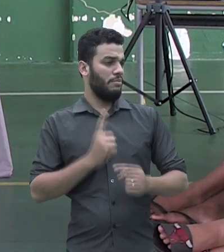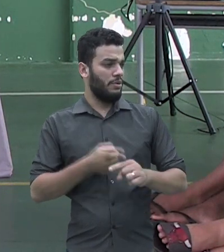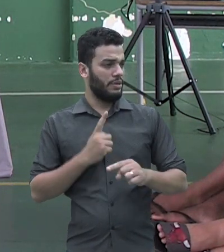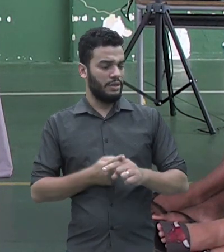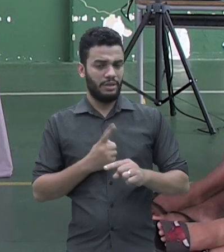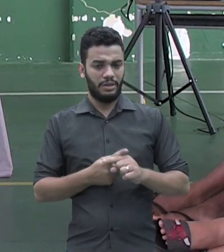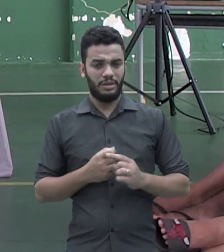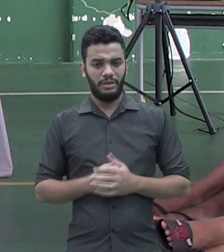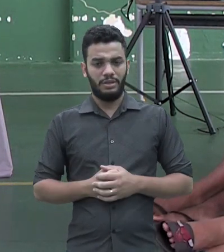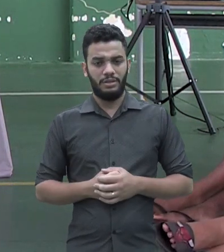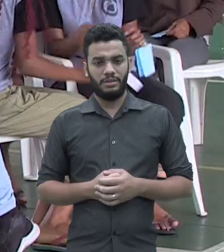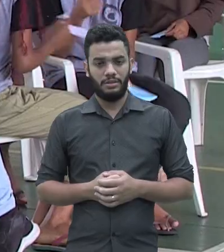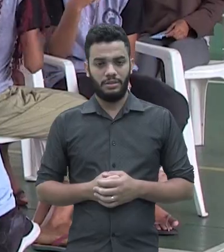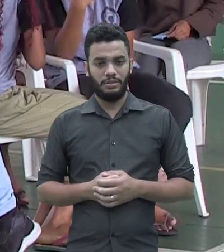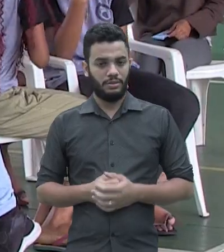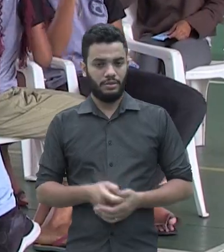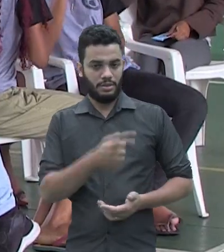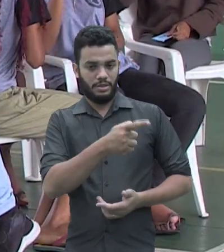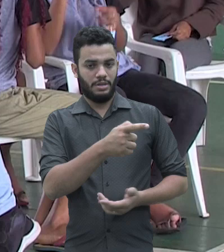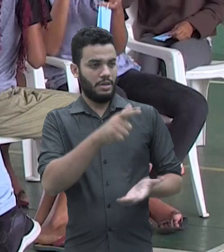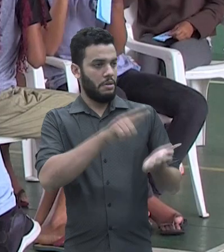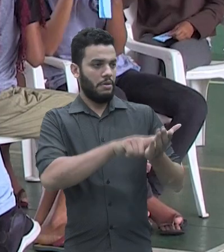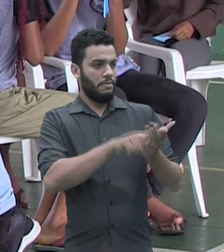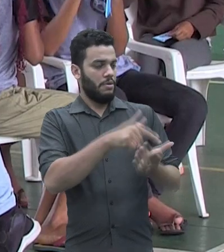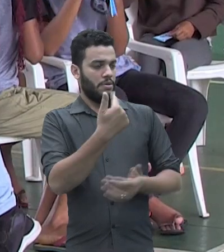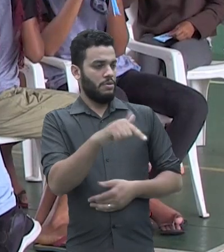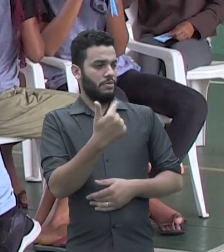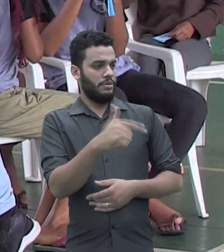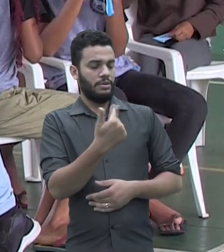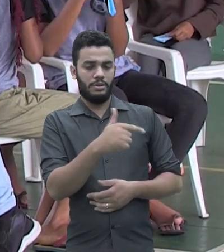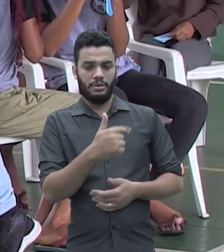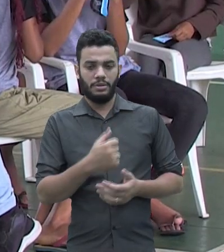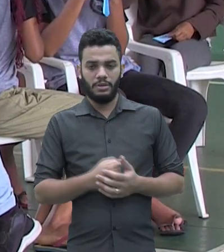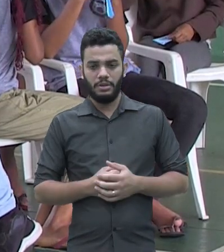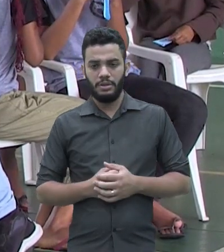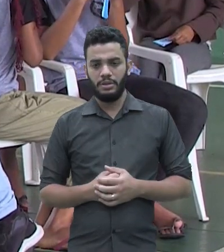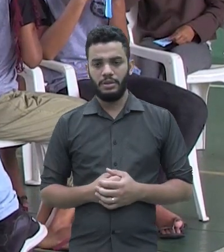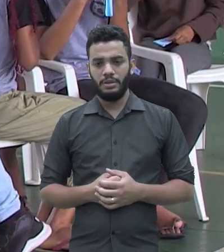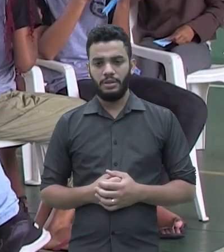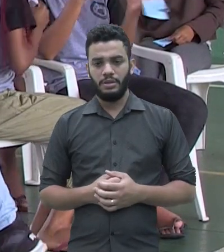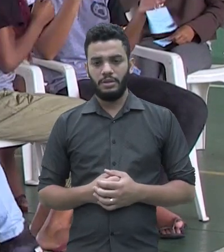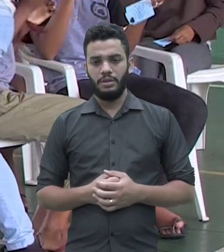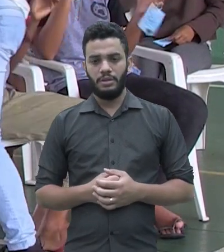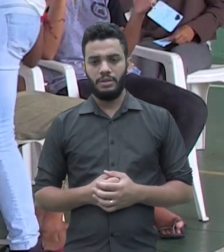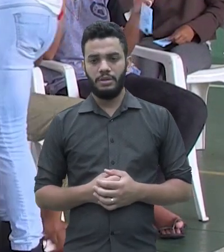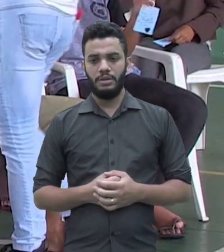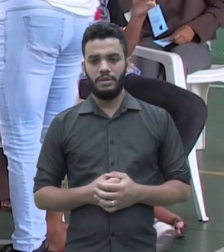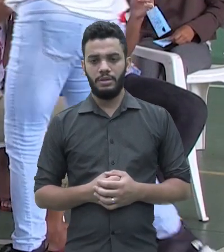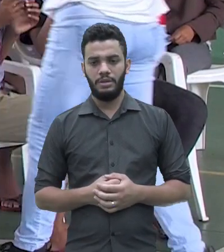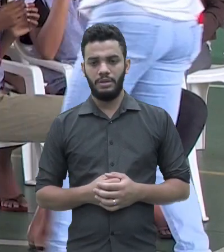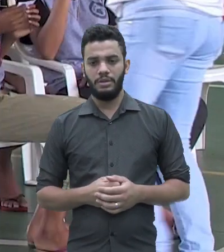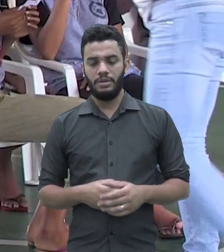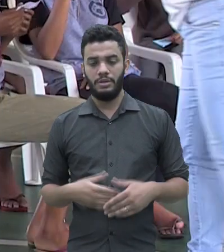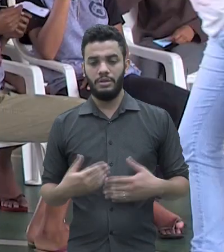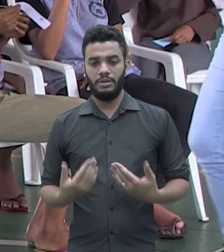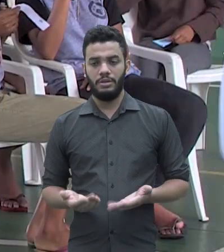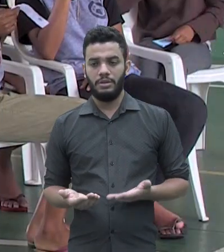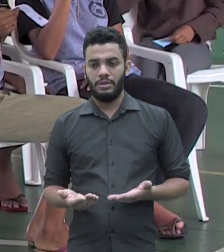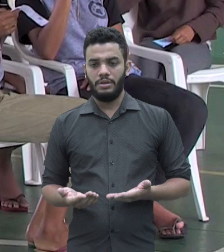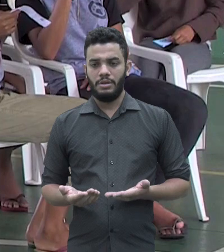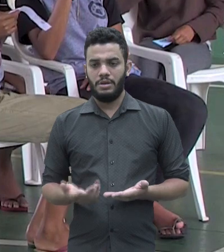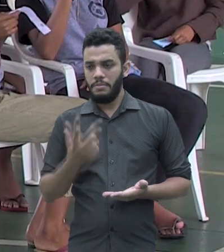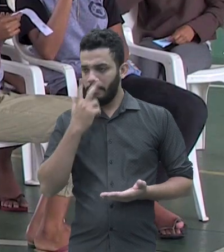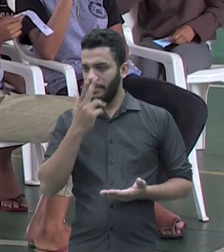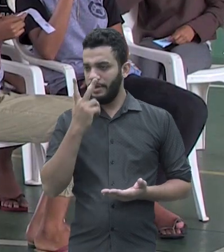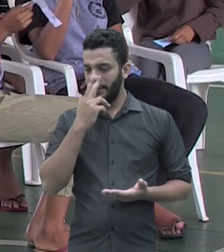Você recebeu algum papel aí? Aqui, ó, a vida sem gratidão é estéril e vazia de significado. Ó, oh, eu escutei um